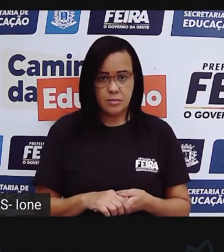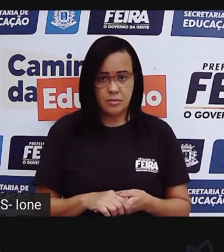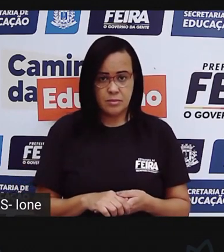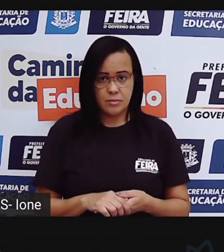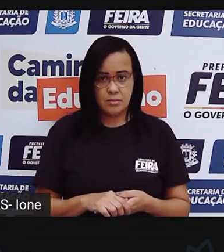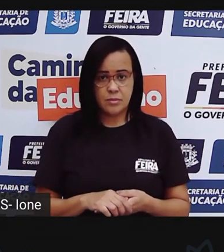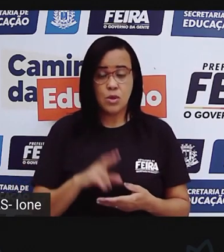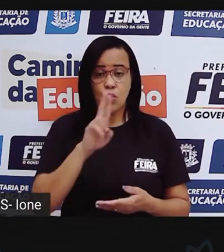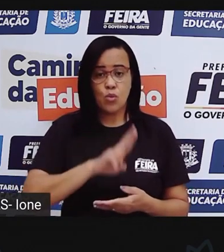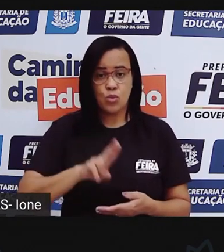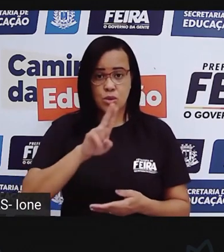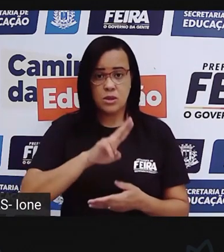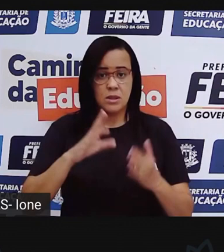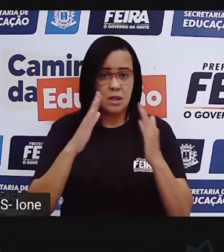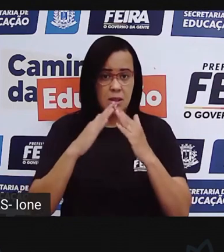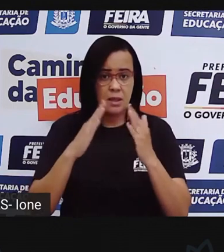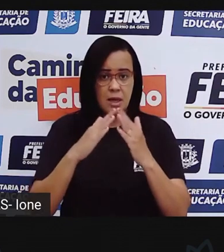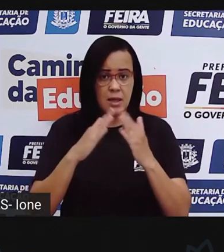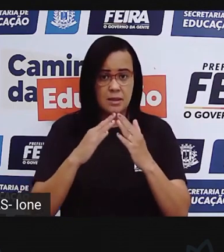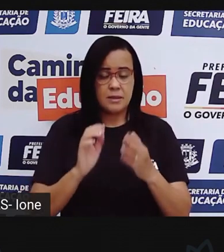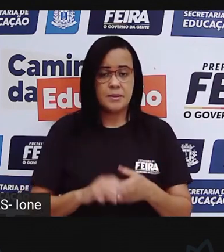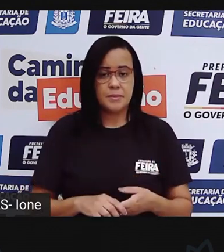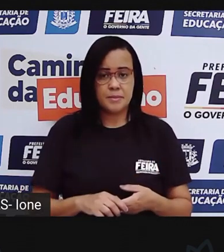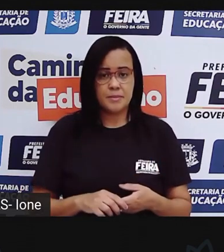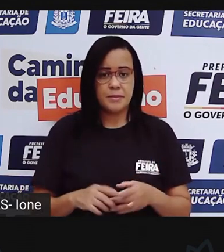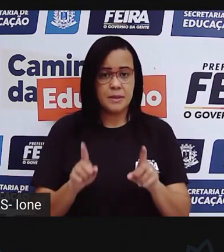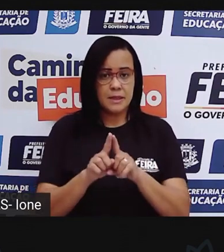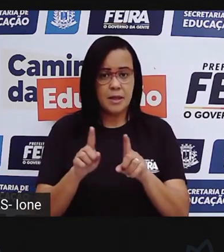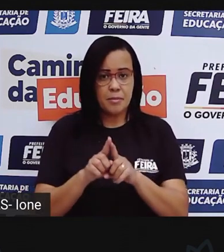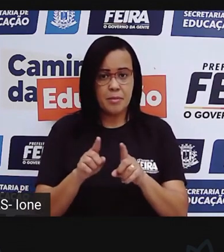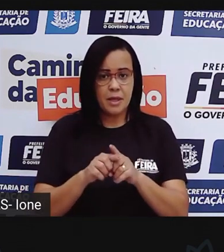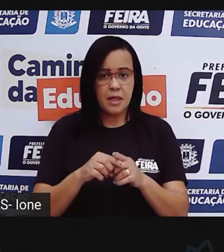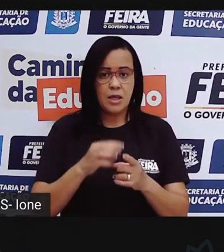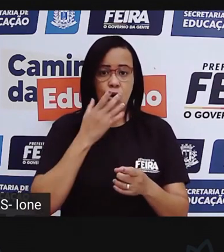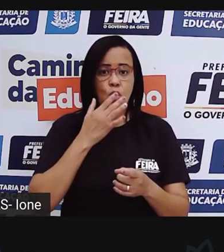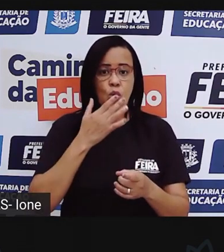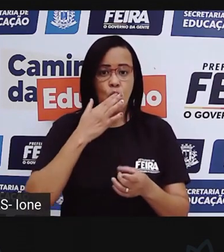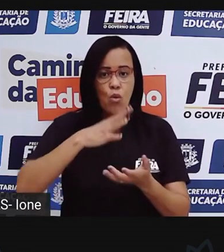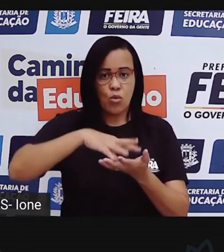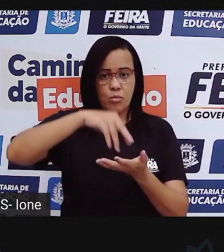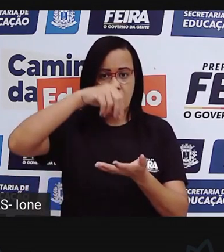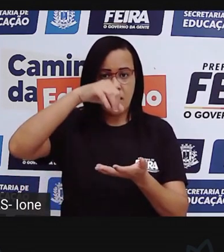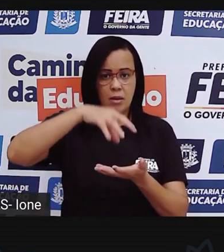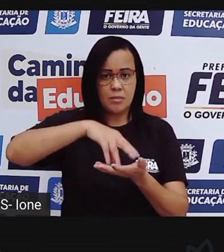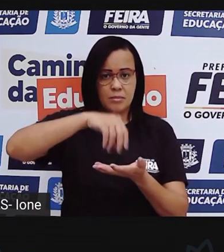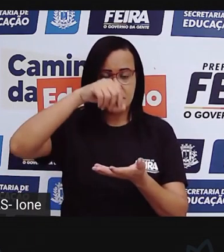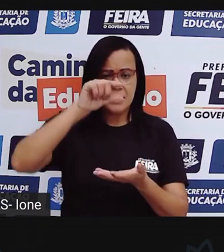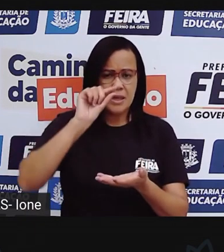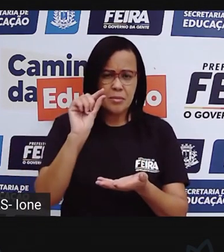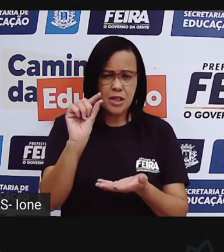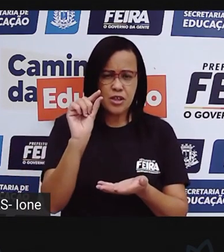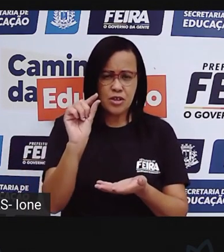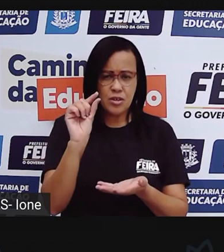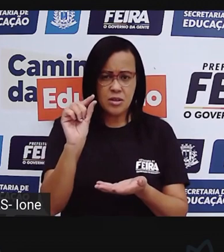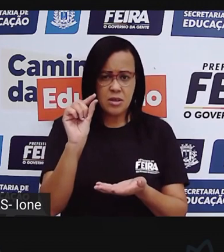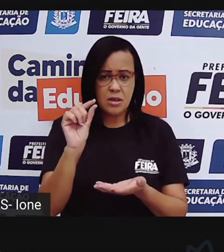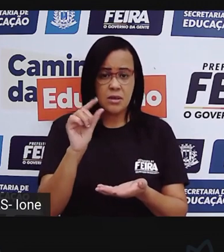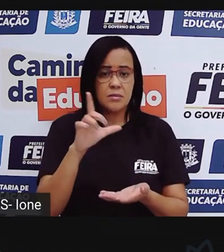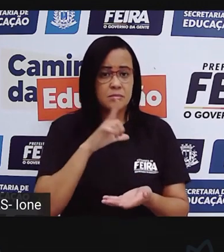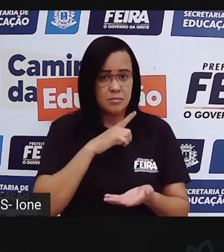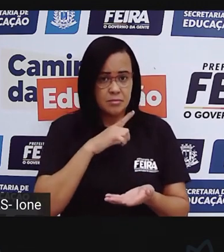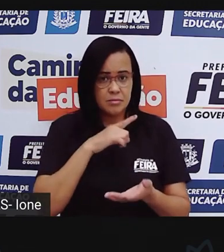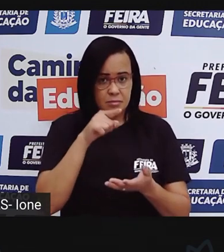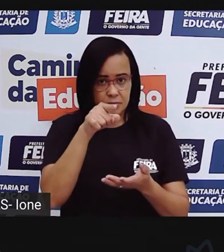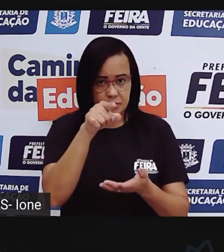você usar. A Pro também vai usar aqui, ó, lantejoulas, tá bom? Dessas pequenininhas, ó, que a gente